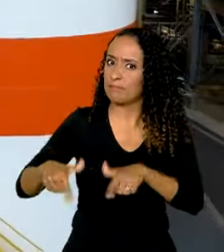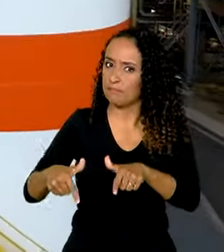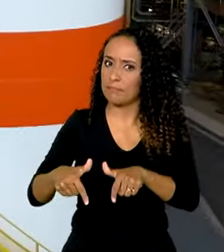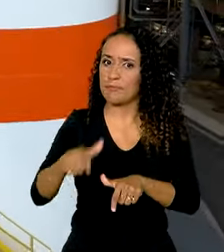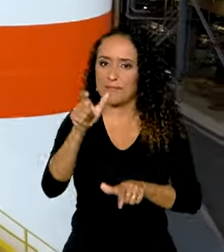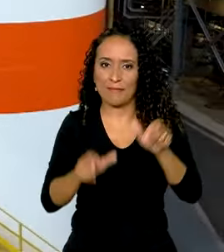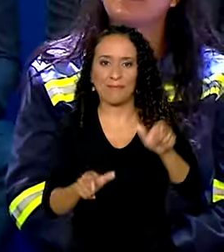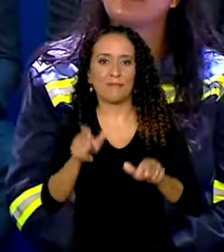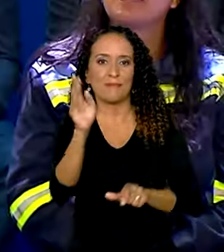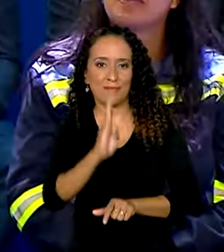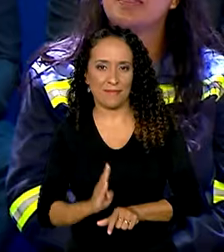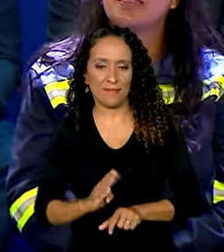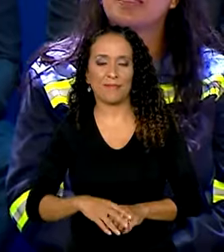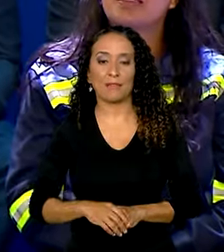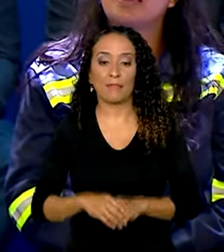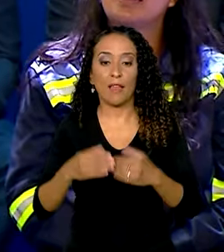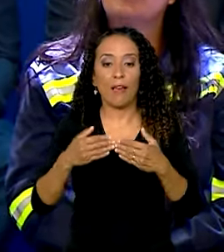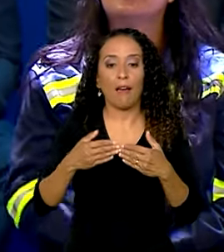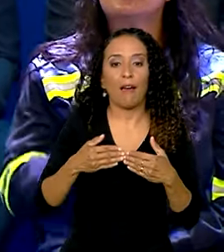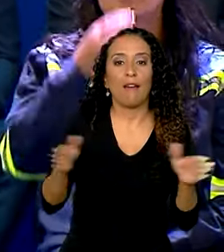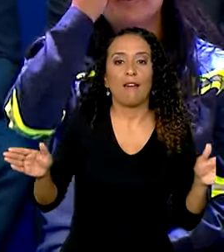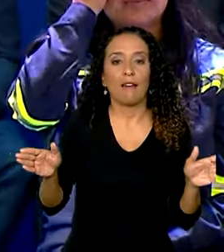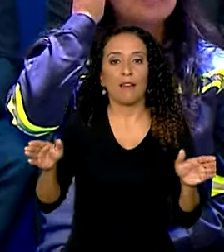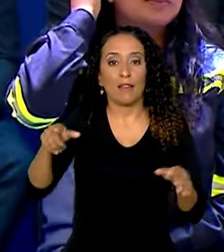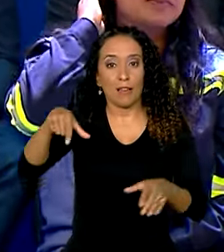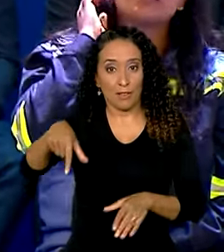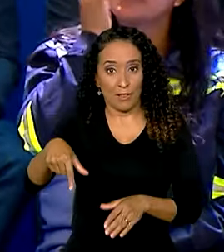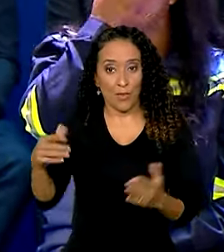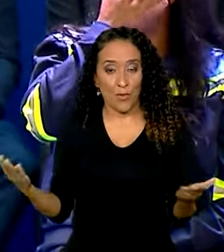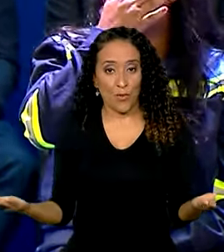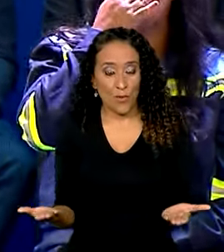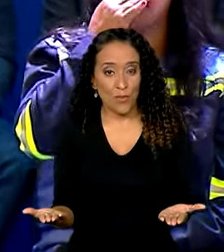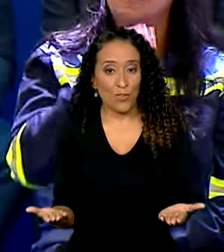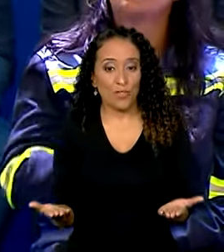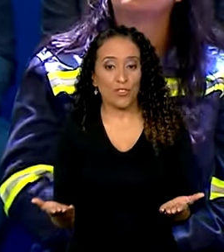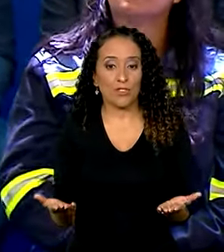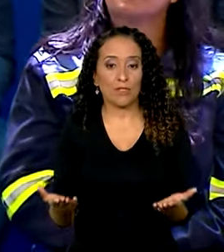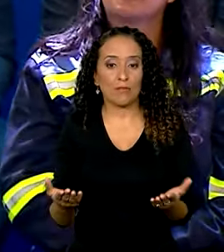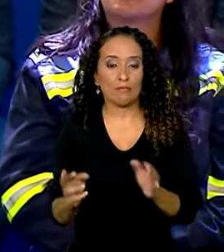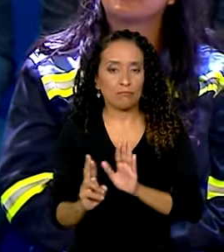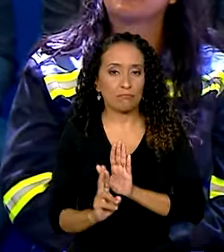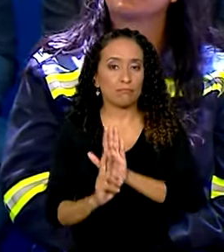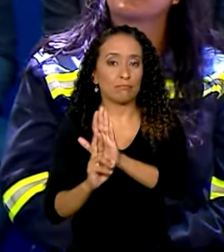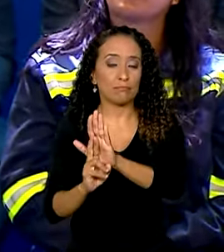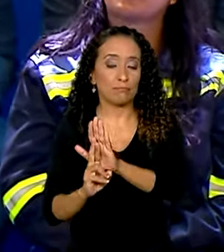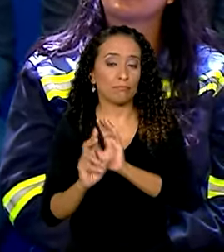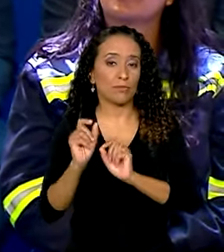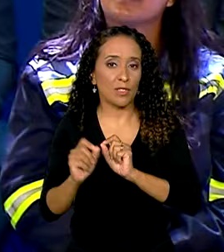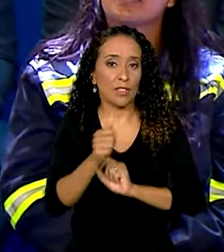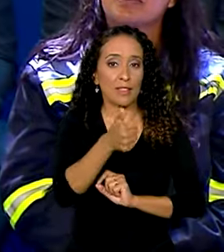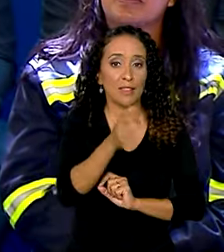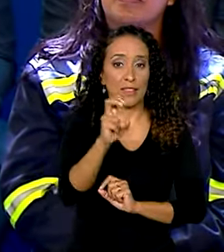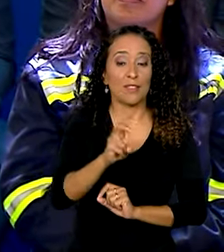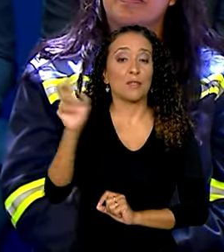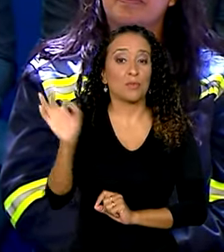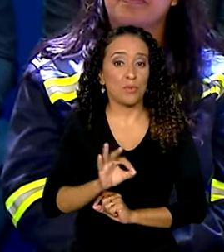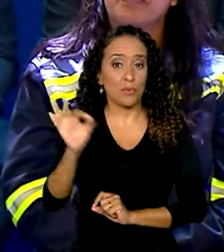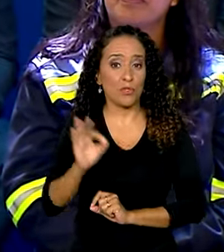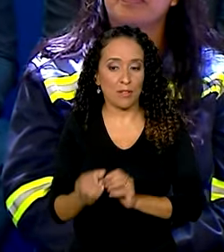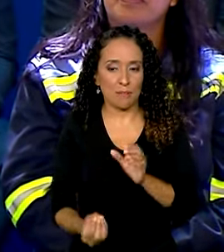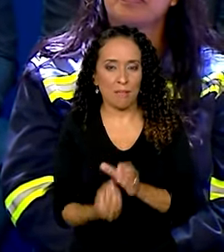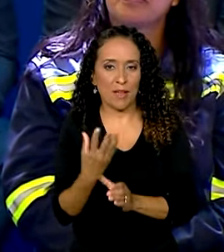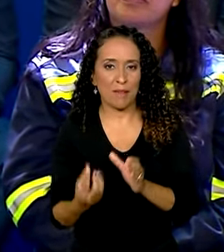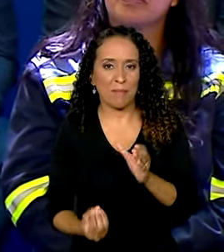os brasileiros. A inauguração dessa planta, que hoje representa 15% da